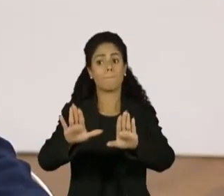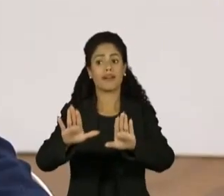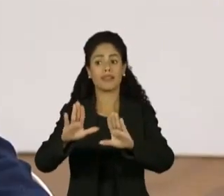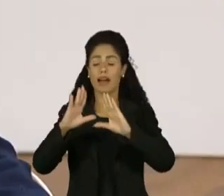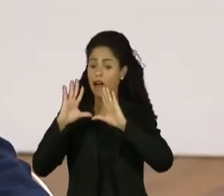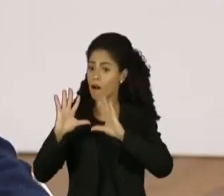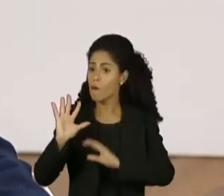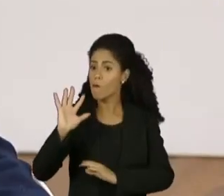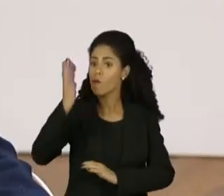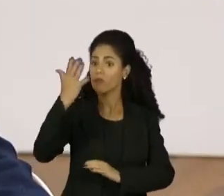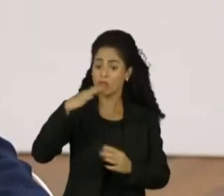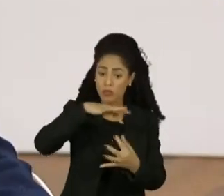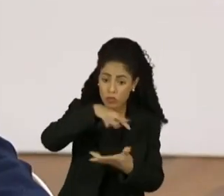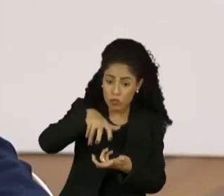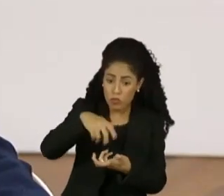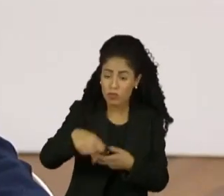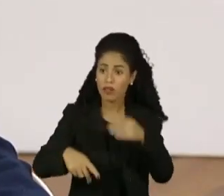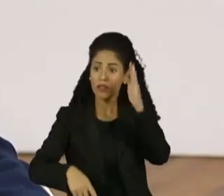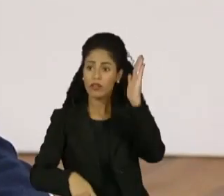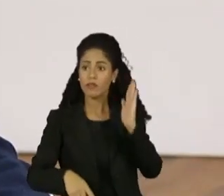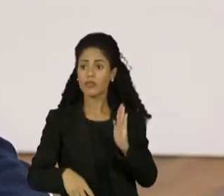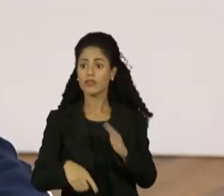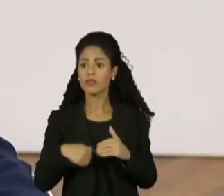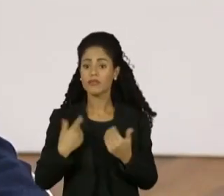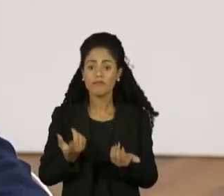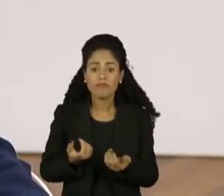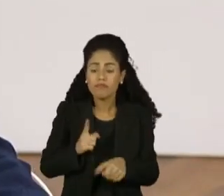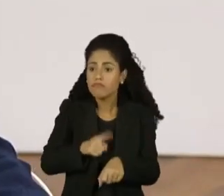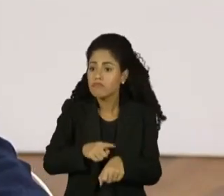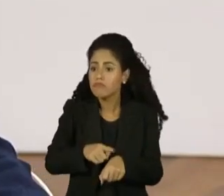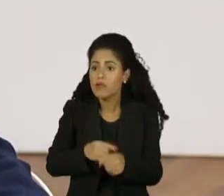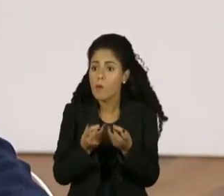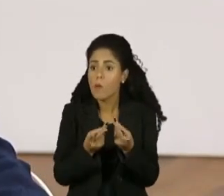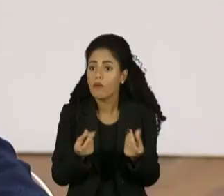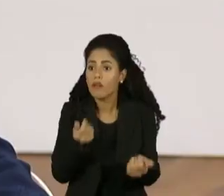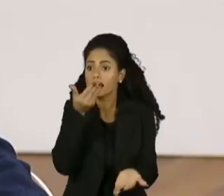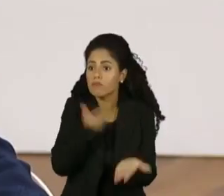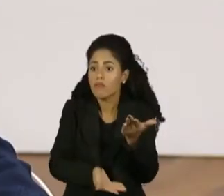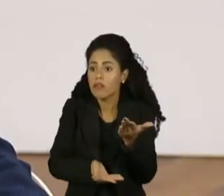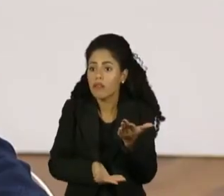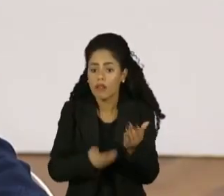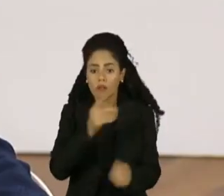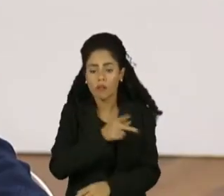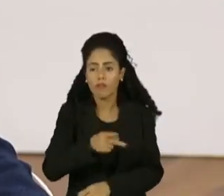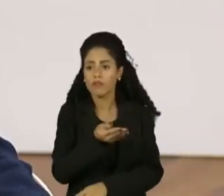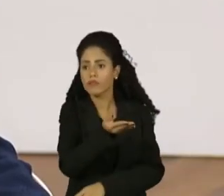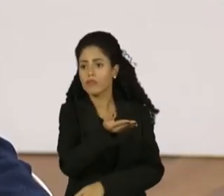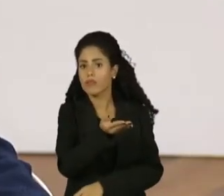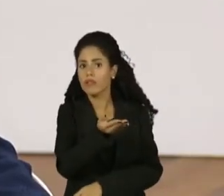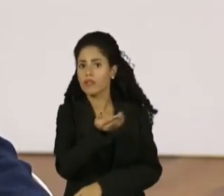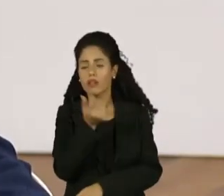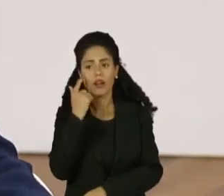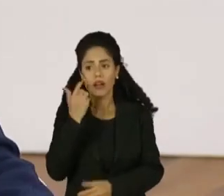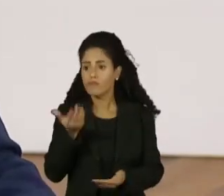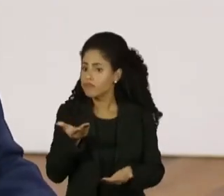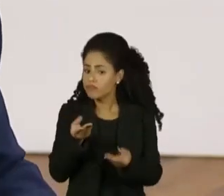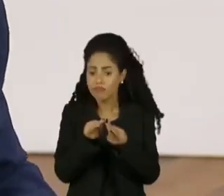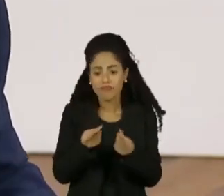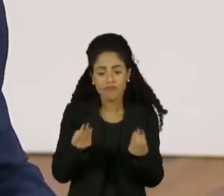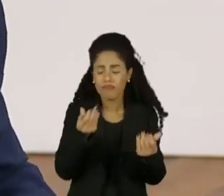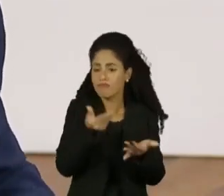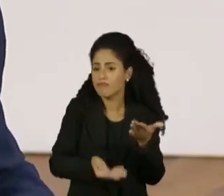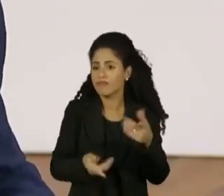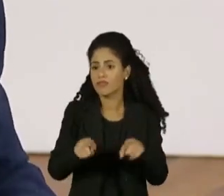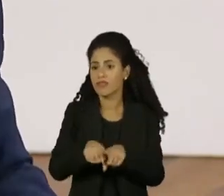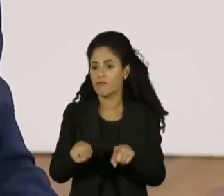mundo inteiro, mas no Brasil nós perdemos a capacidade de dar qualidade aos nossos professores. Você fazia no antigo ginasial, você estudava